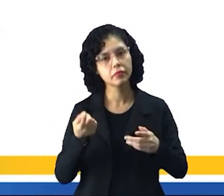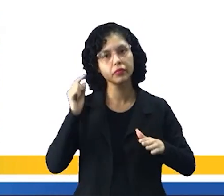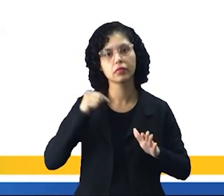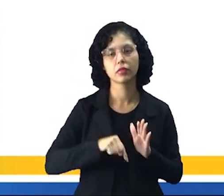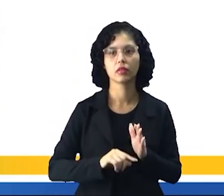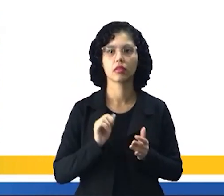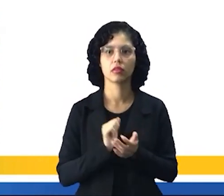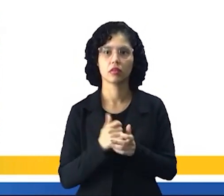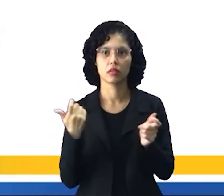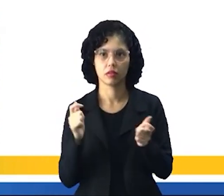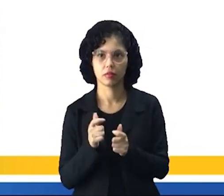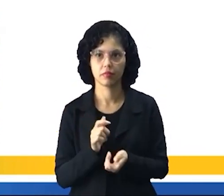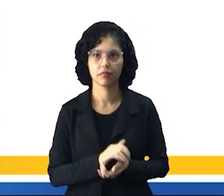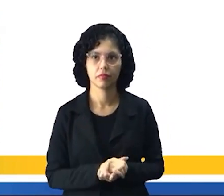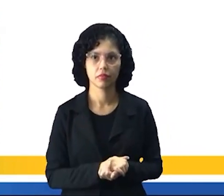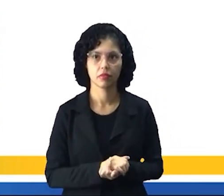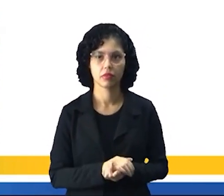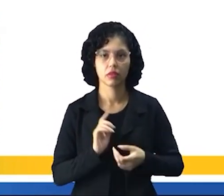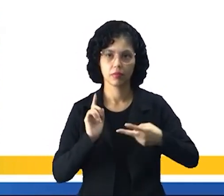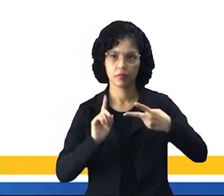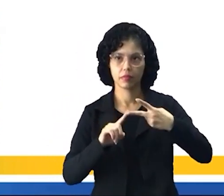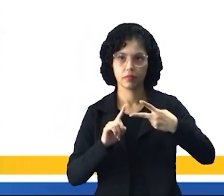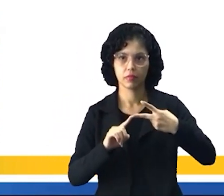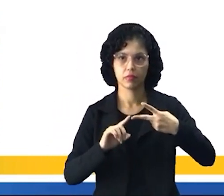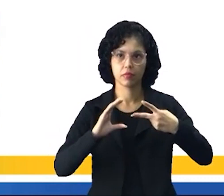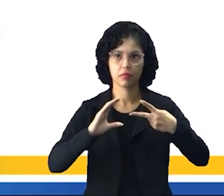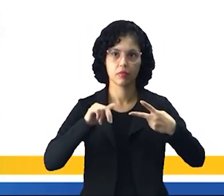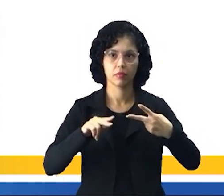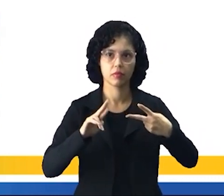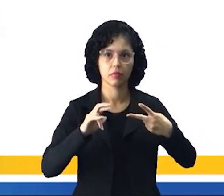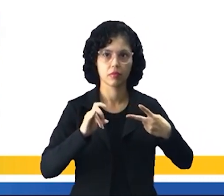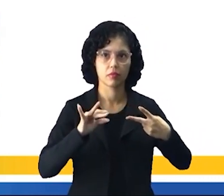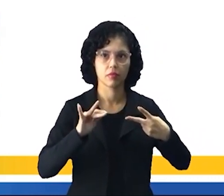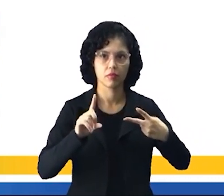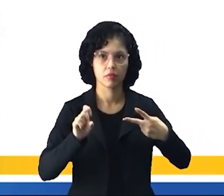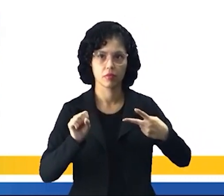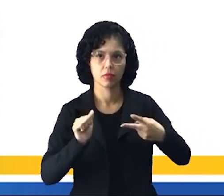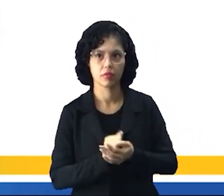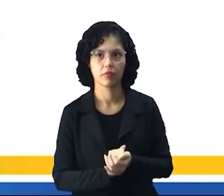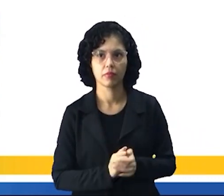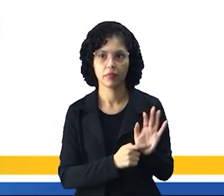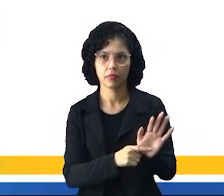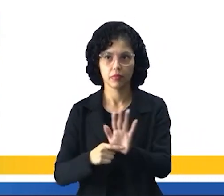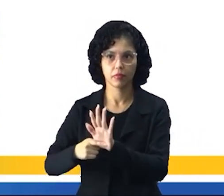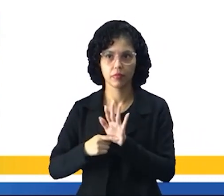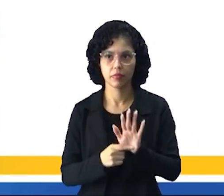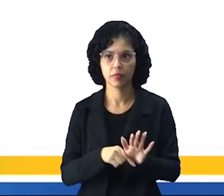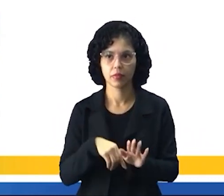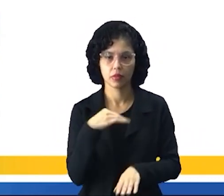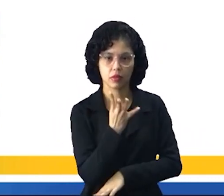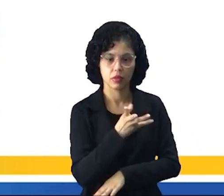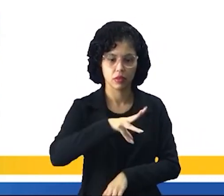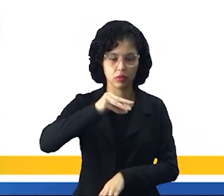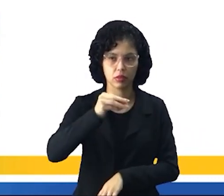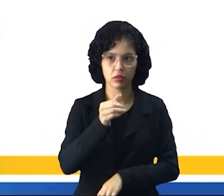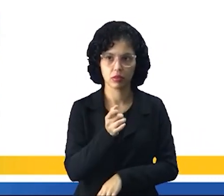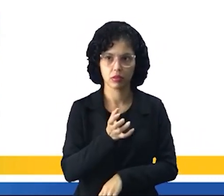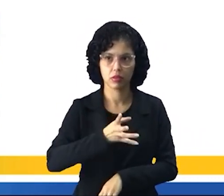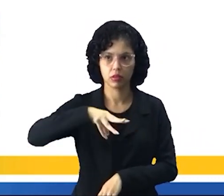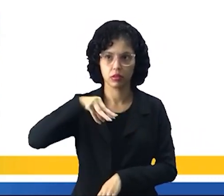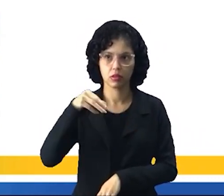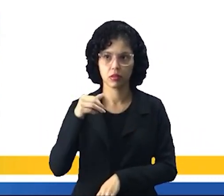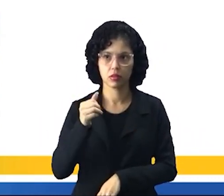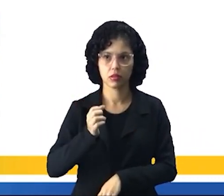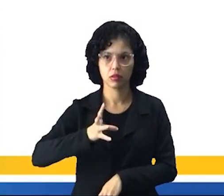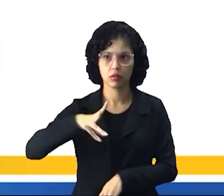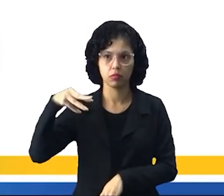grupo lá no menos evoluído. Seguindo nesse passo, a gente vai ter os quinidários. Então, os quinidários são as águas-vivas, as escaravelhas,